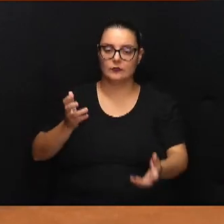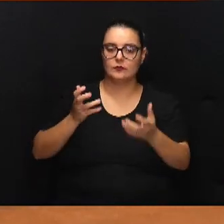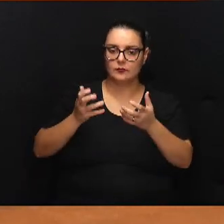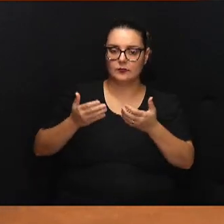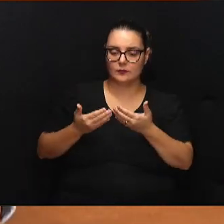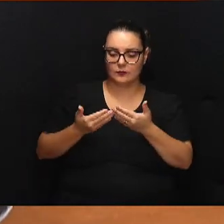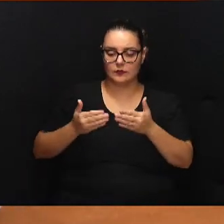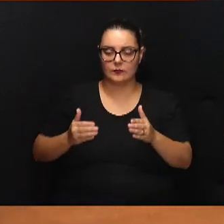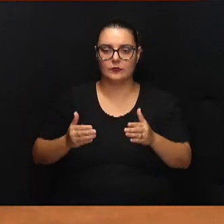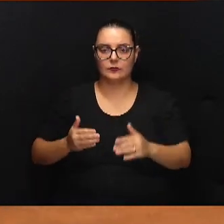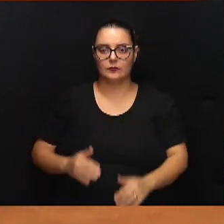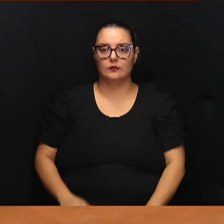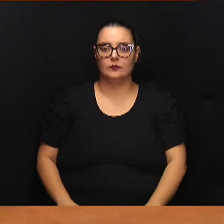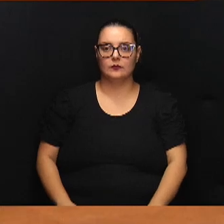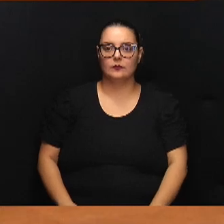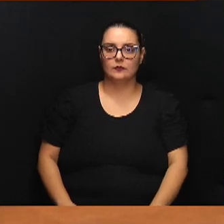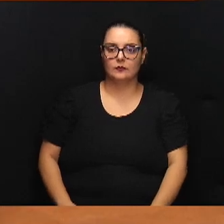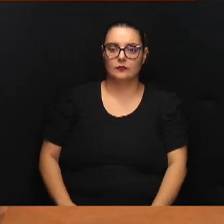passar a palavra agora,